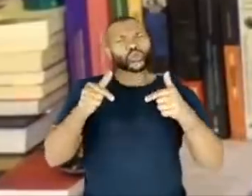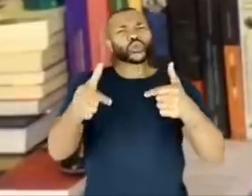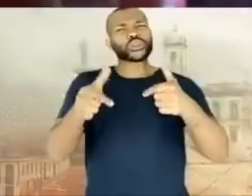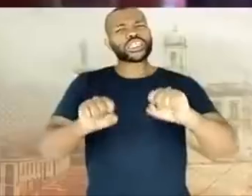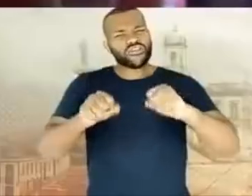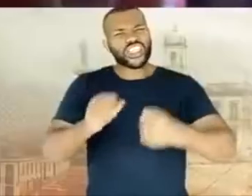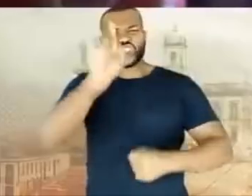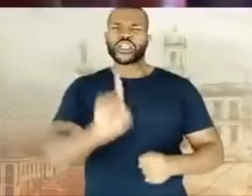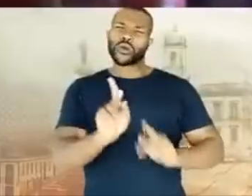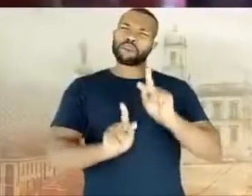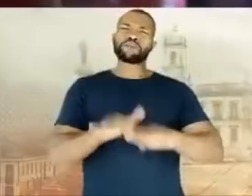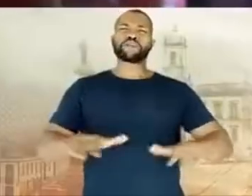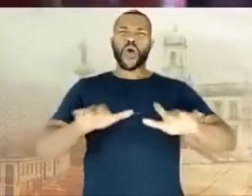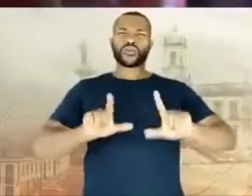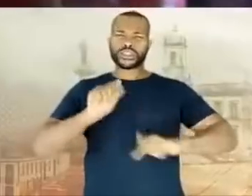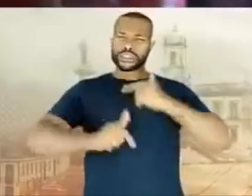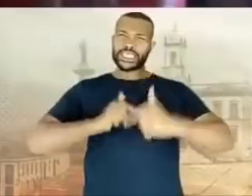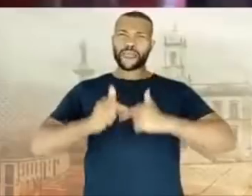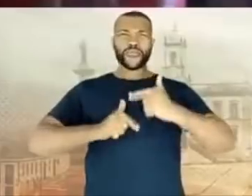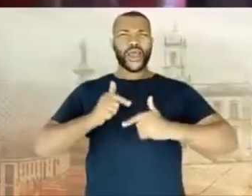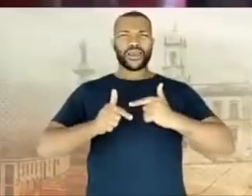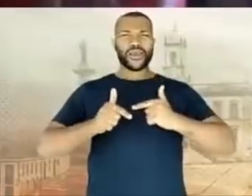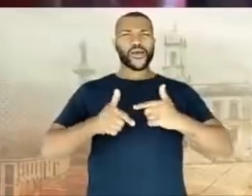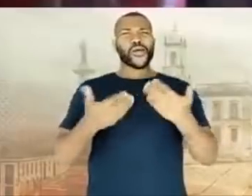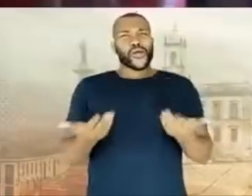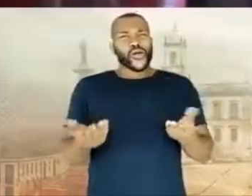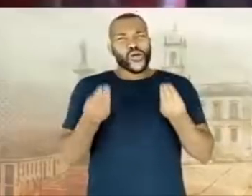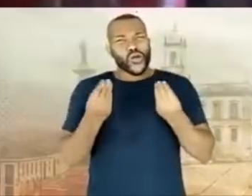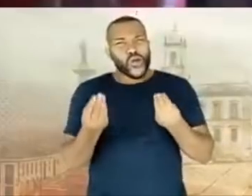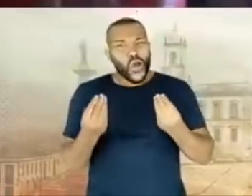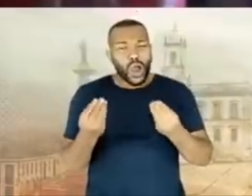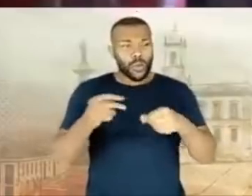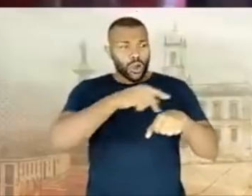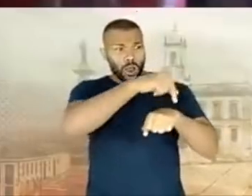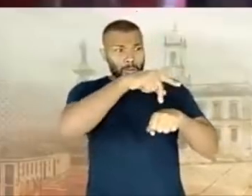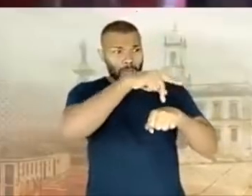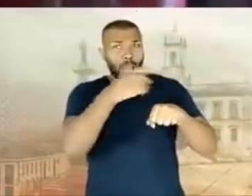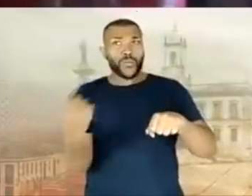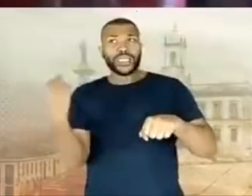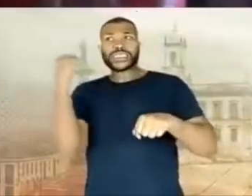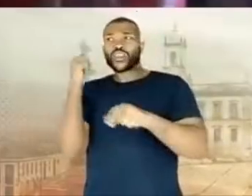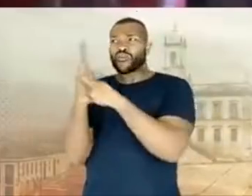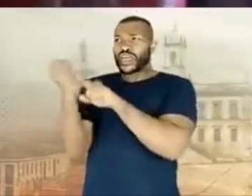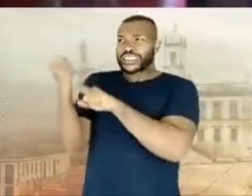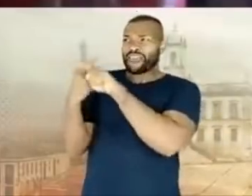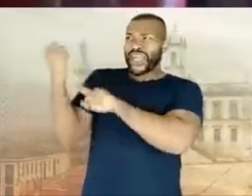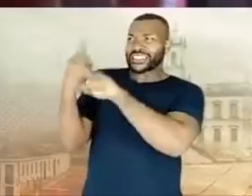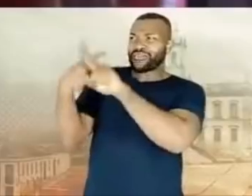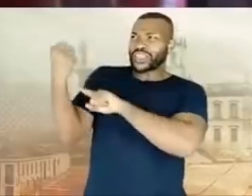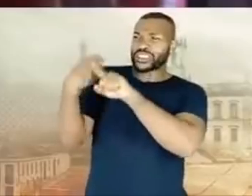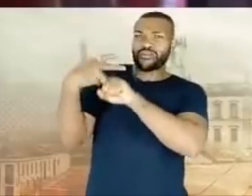trabalhador. Porque não é possível ver um país que conquistou o que nós conquistamos, ver a ascensão